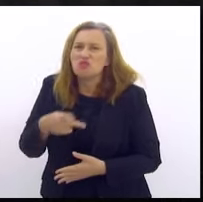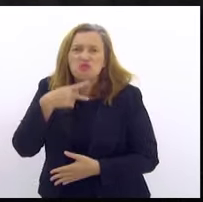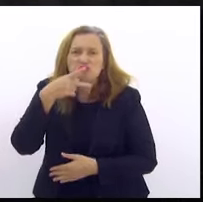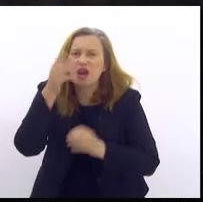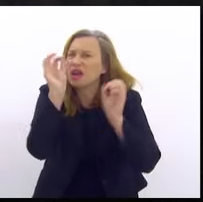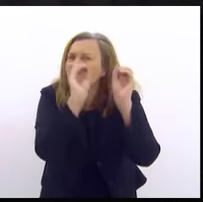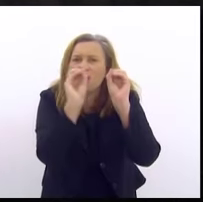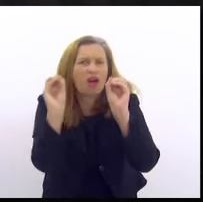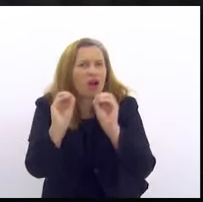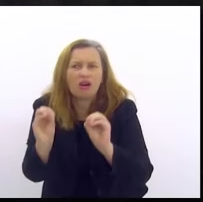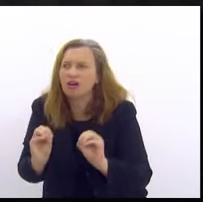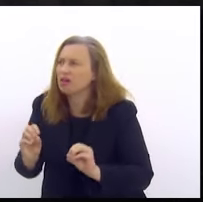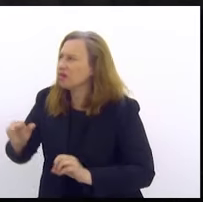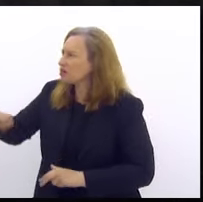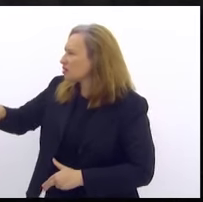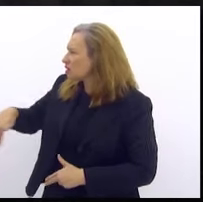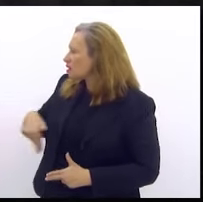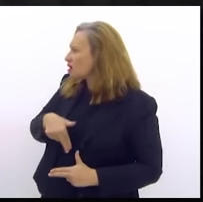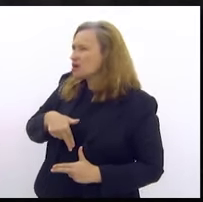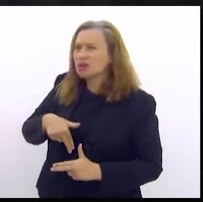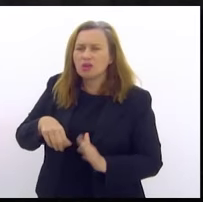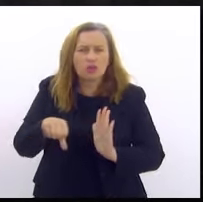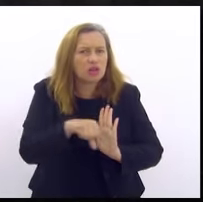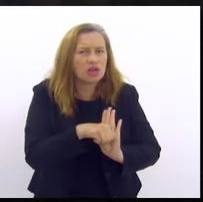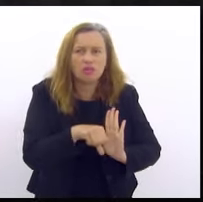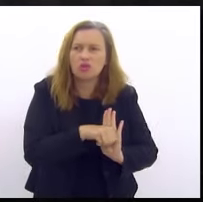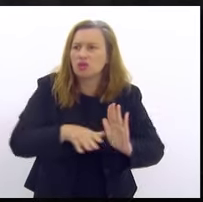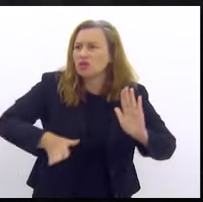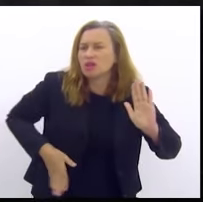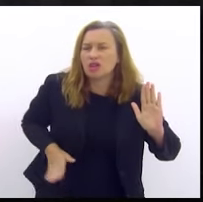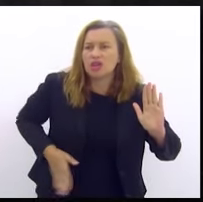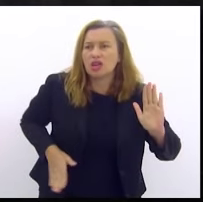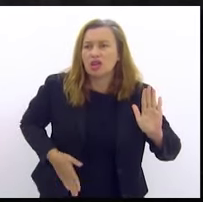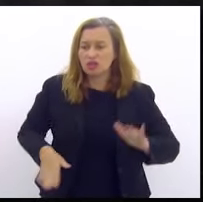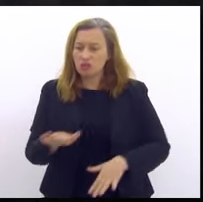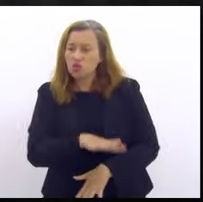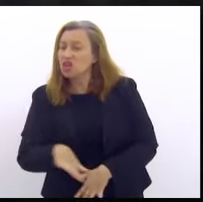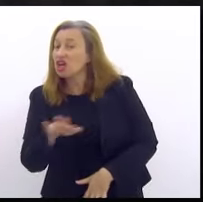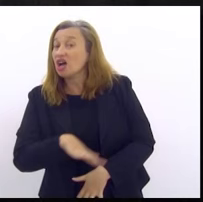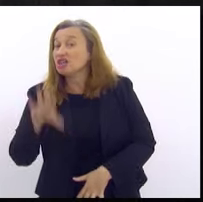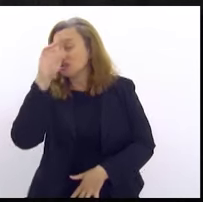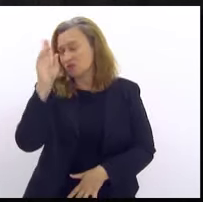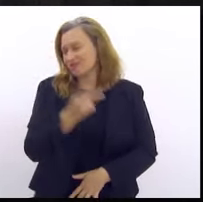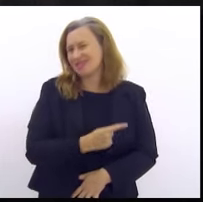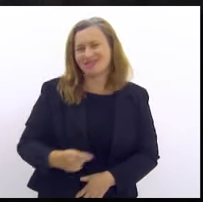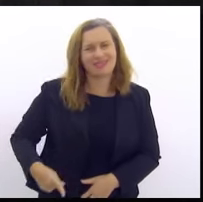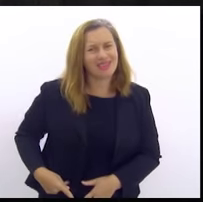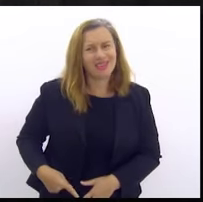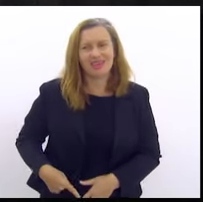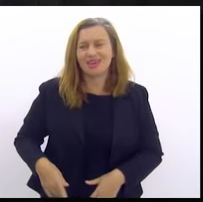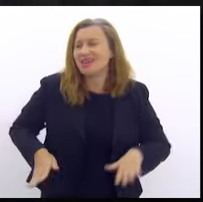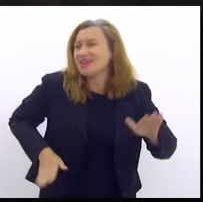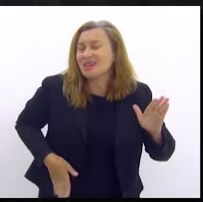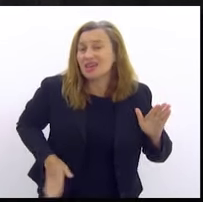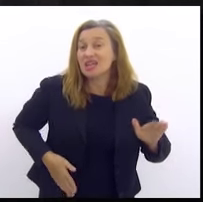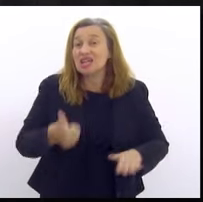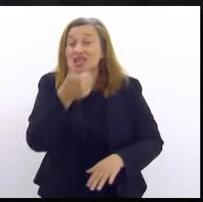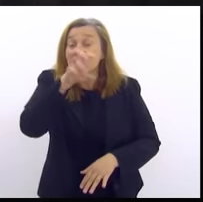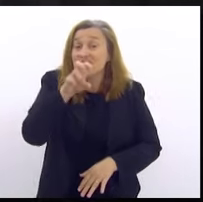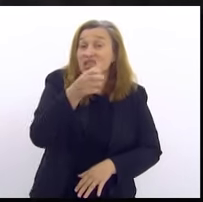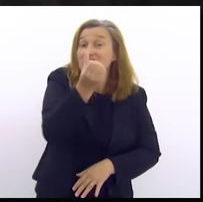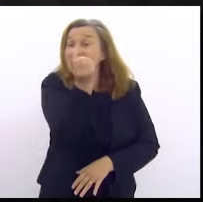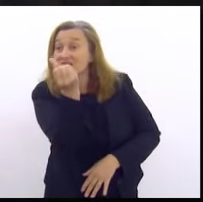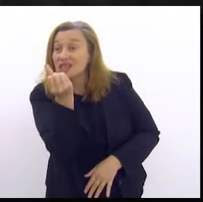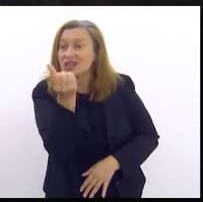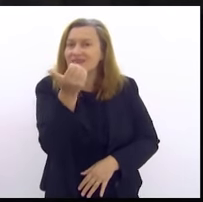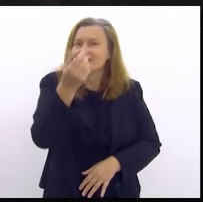senhor presidente. Marginais são menores, senhor presidente. Marginais de 15, 16, 14